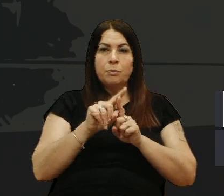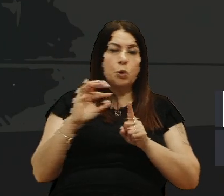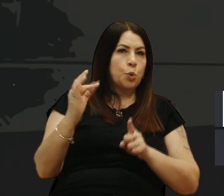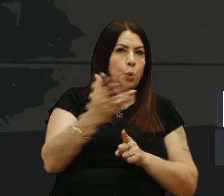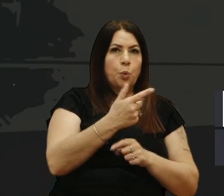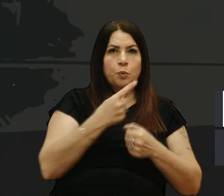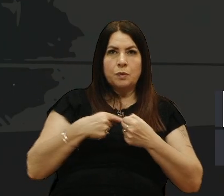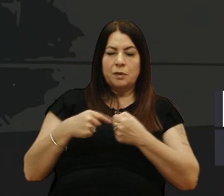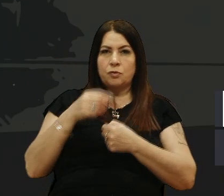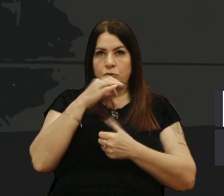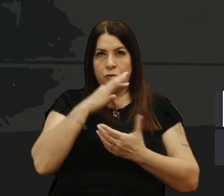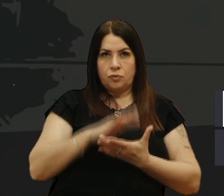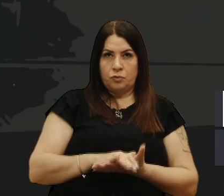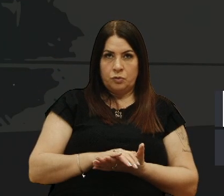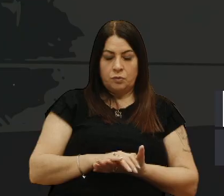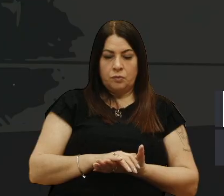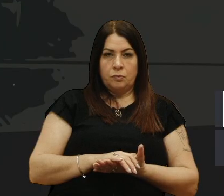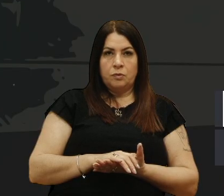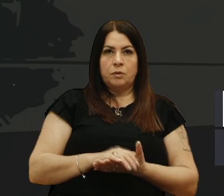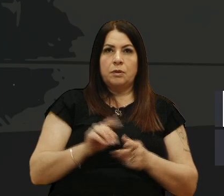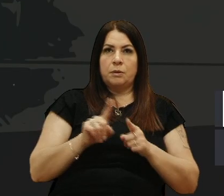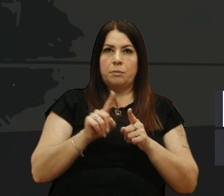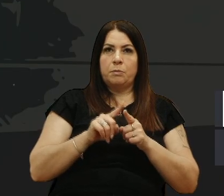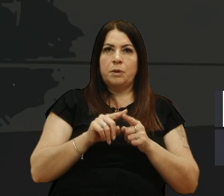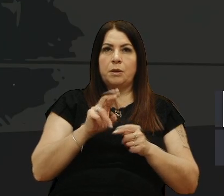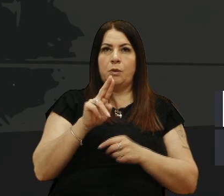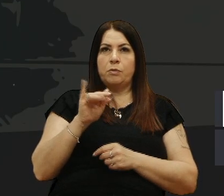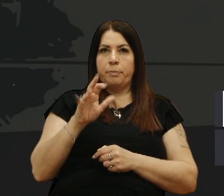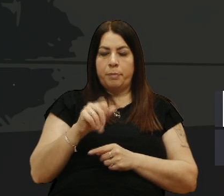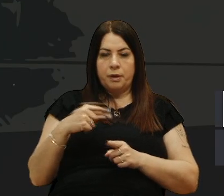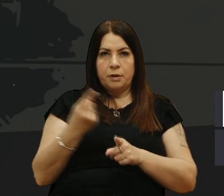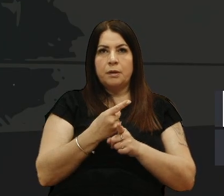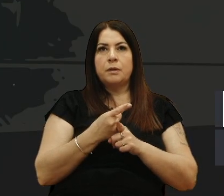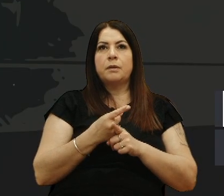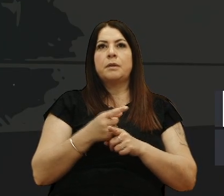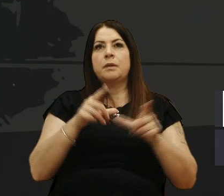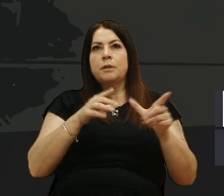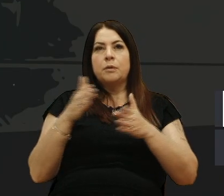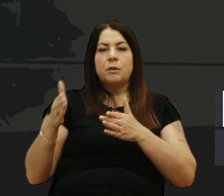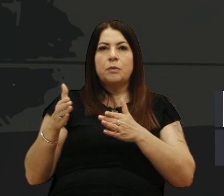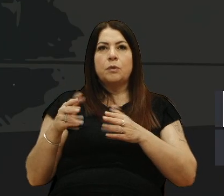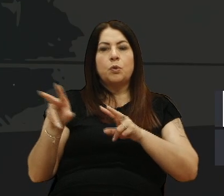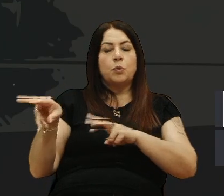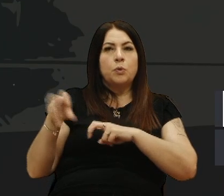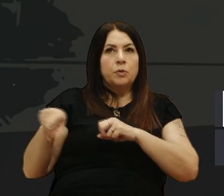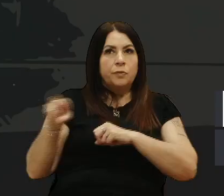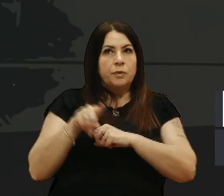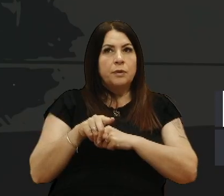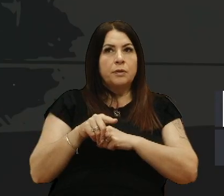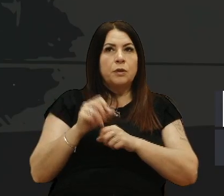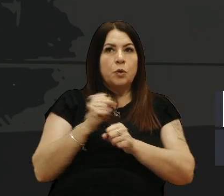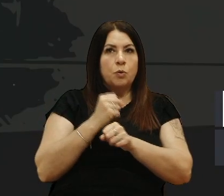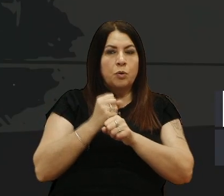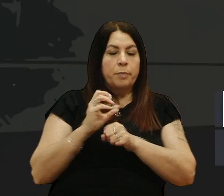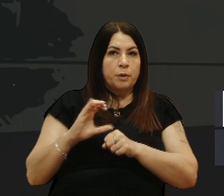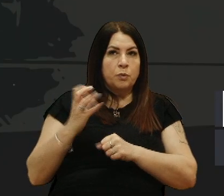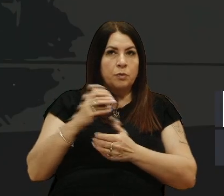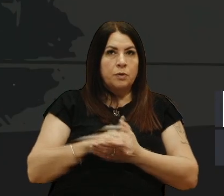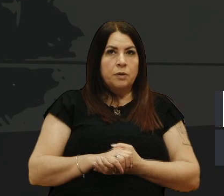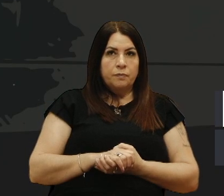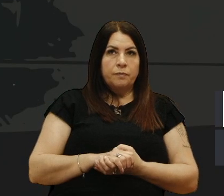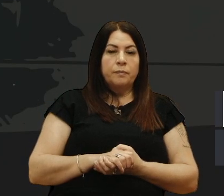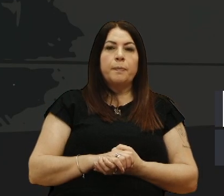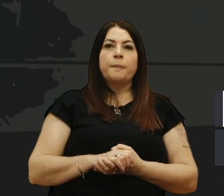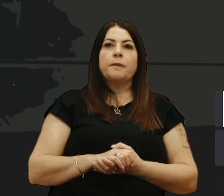toda a cidade de Caxias do Sul, tanto na parte urbana, tanto na parte rural, e as obras estão acontecendo. A